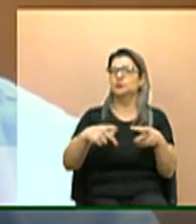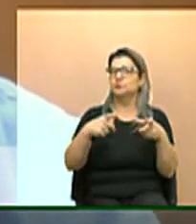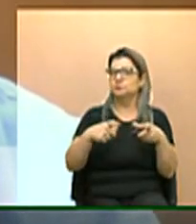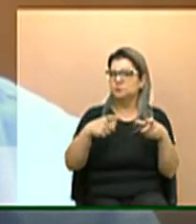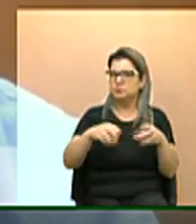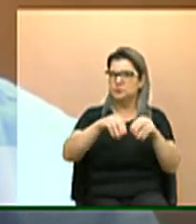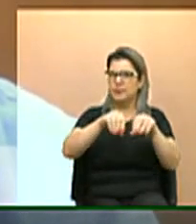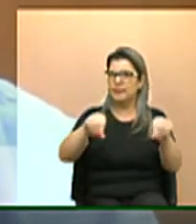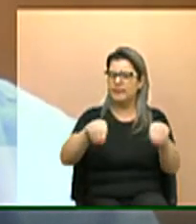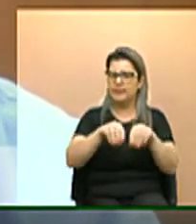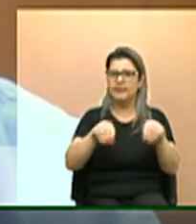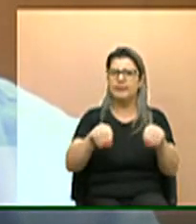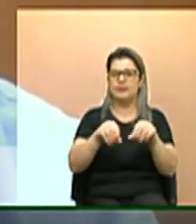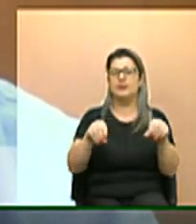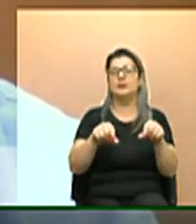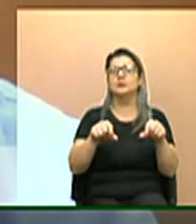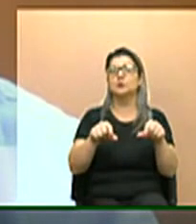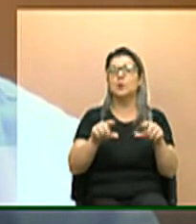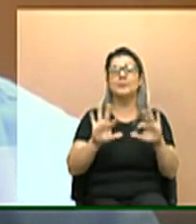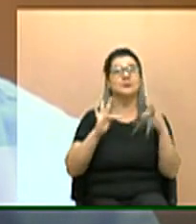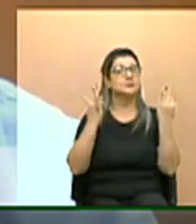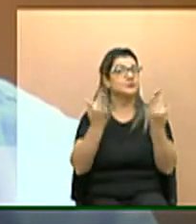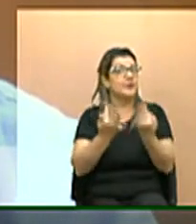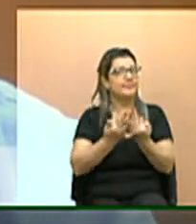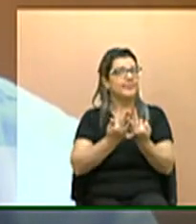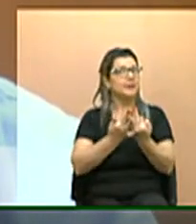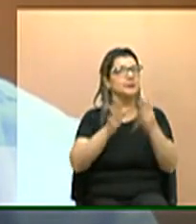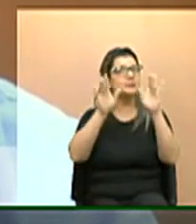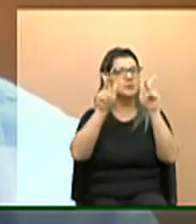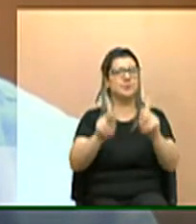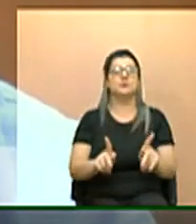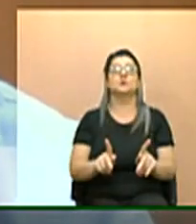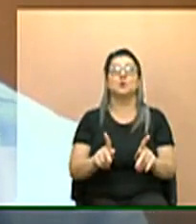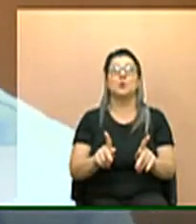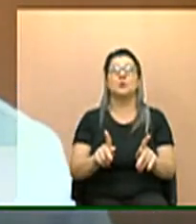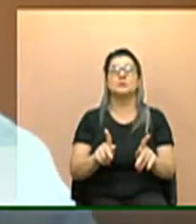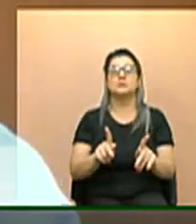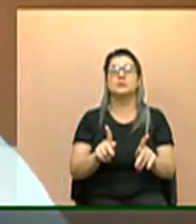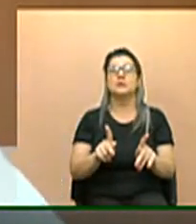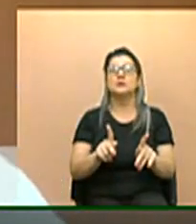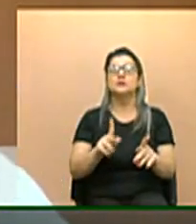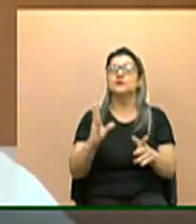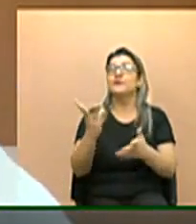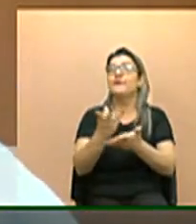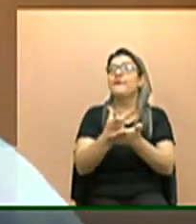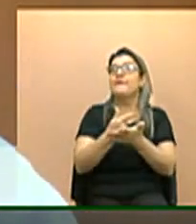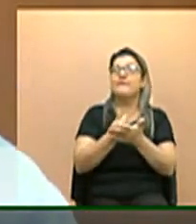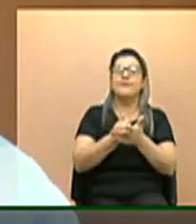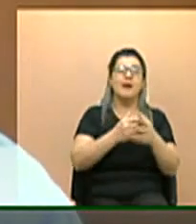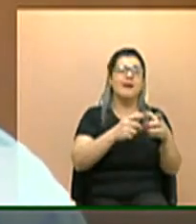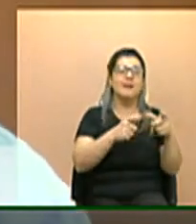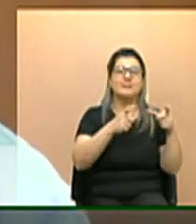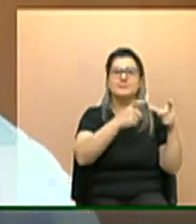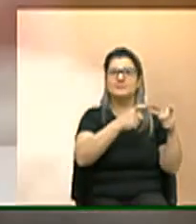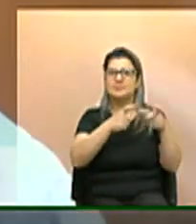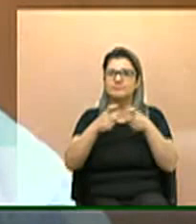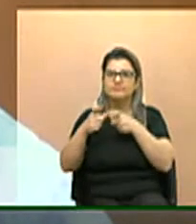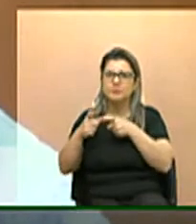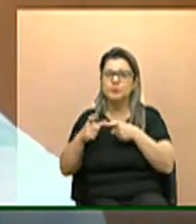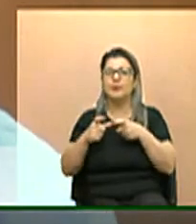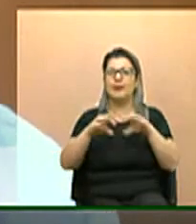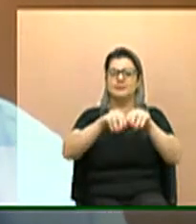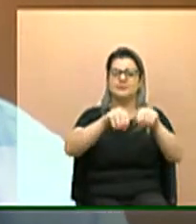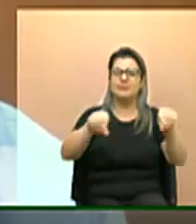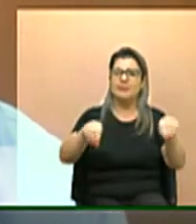cidadania para aquelas famílias e pessoas que centenas de áreas e terrenos, que tanto o projeto 514 quanto